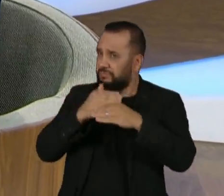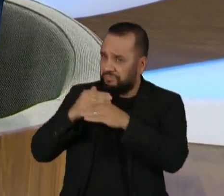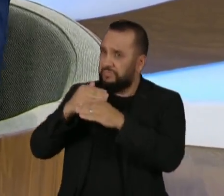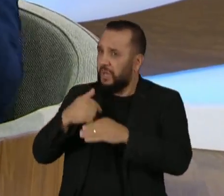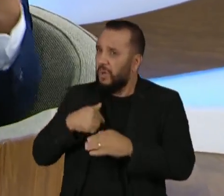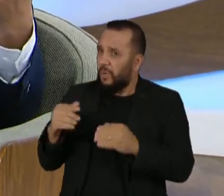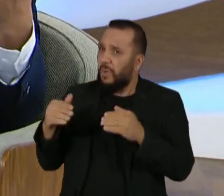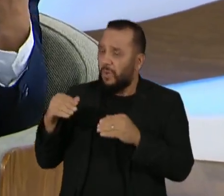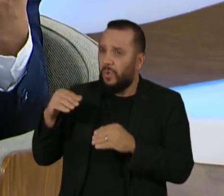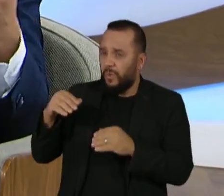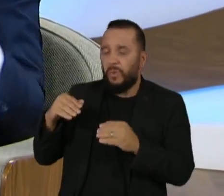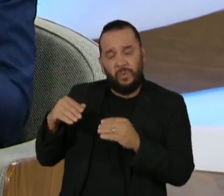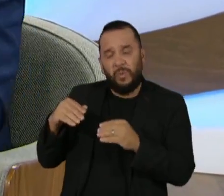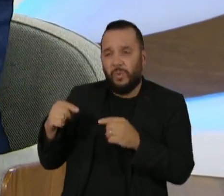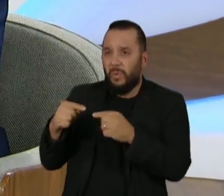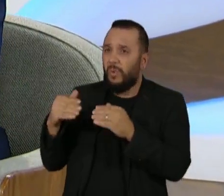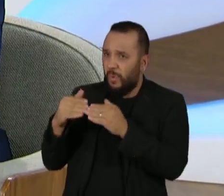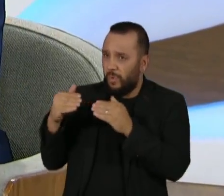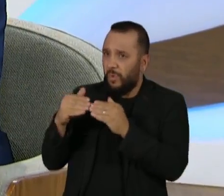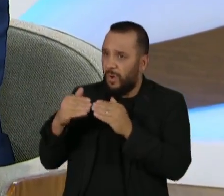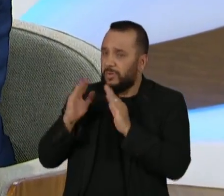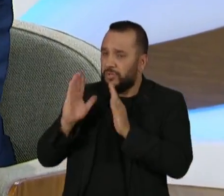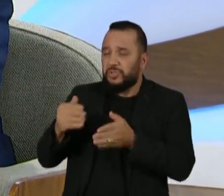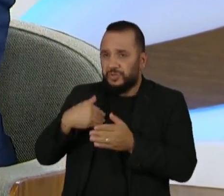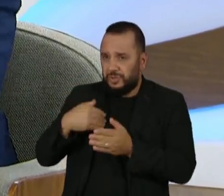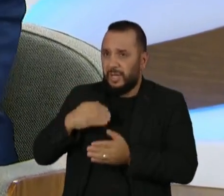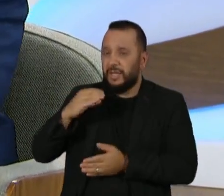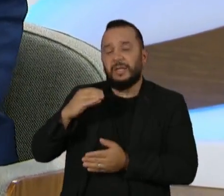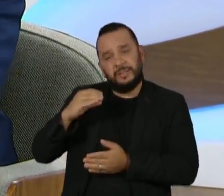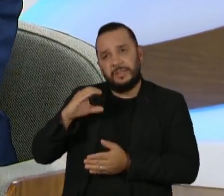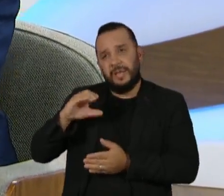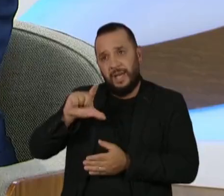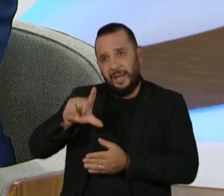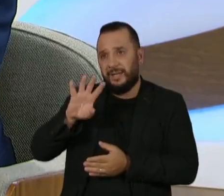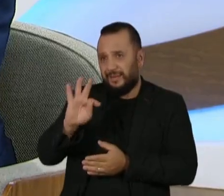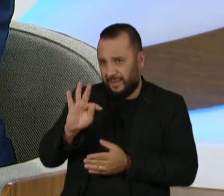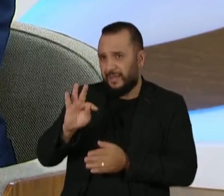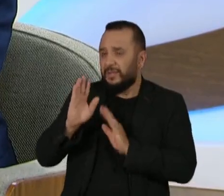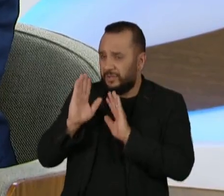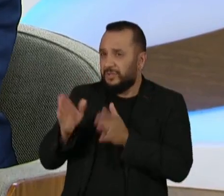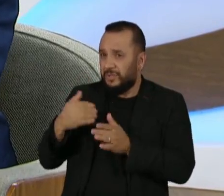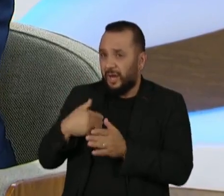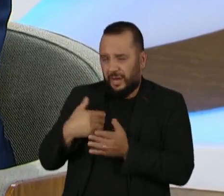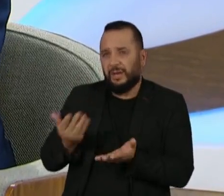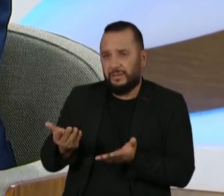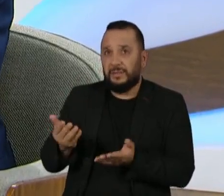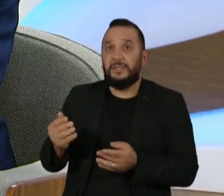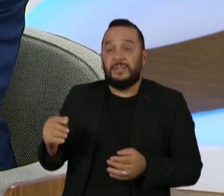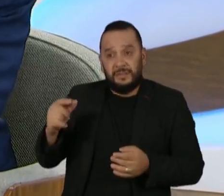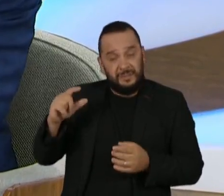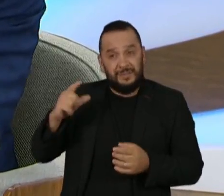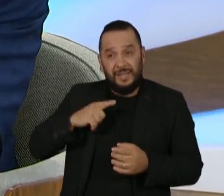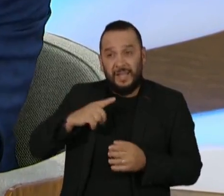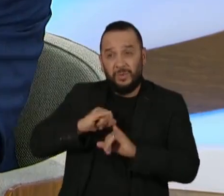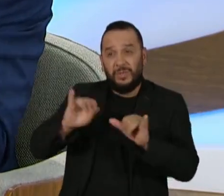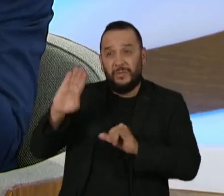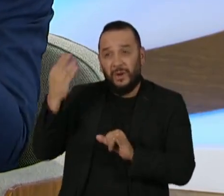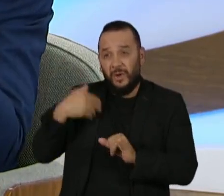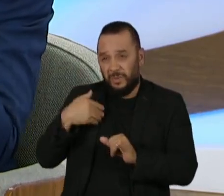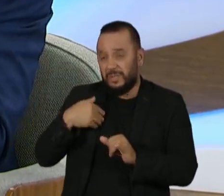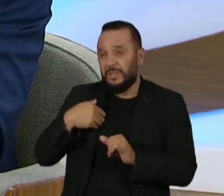leis trabalhistas já há muito tempo. O que veio o novo projeto prever? Então, primeiro, saiu uma fake news dizendo que eu teria votado